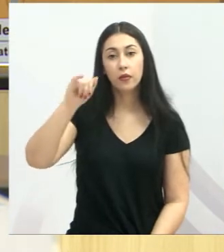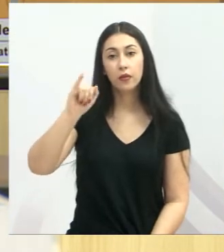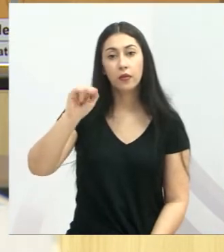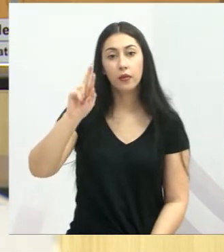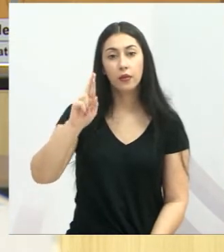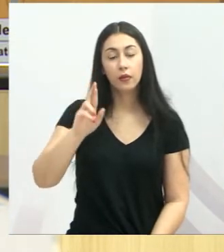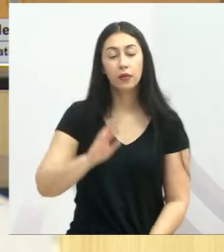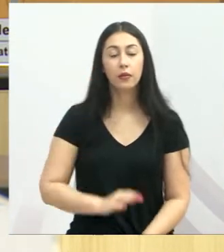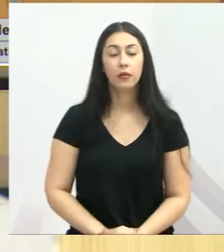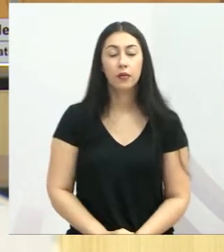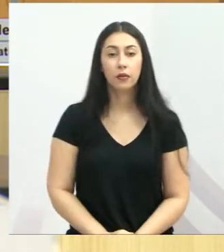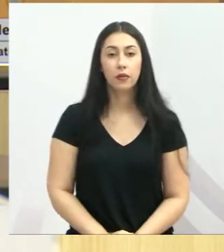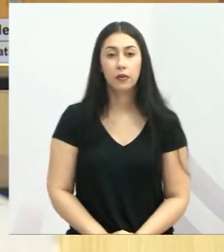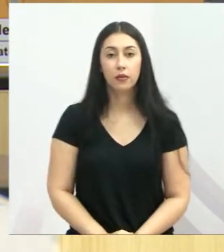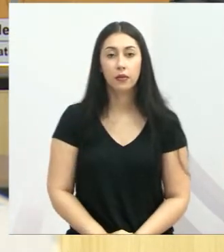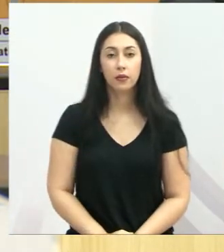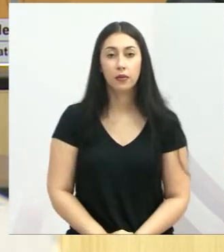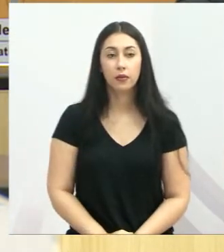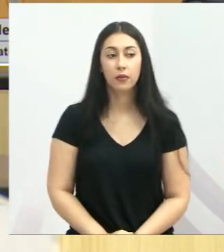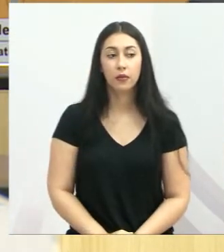Lua.